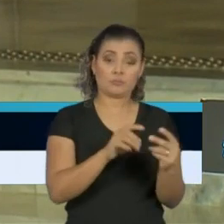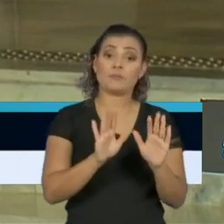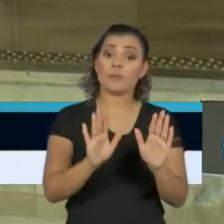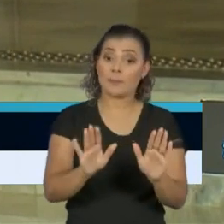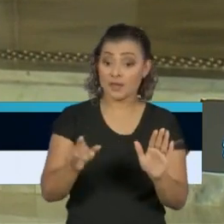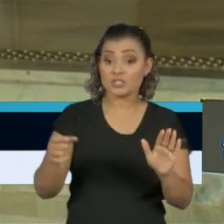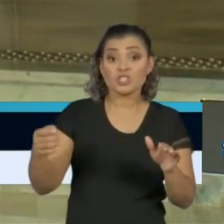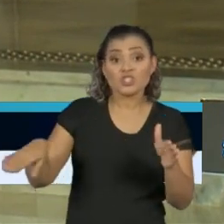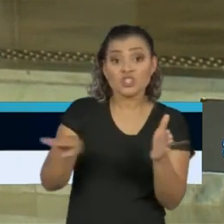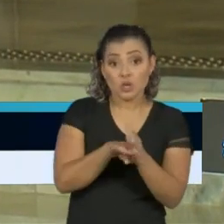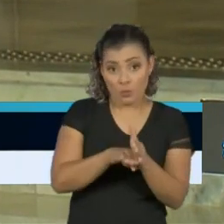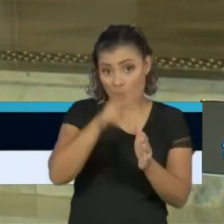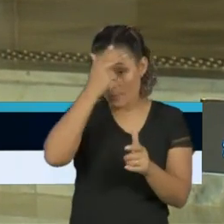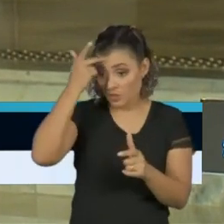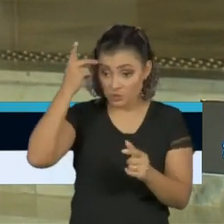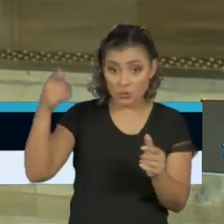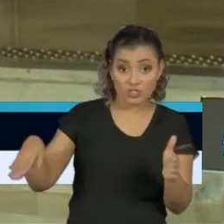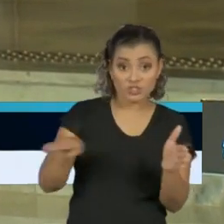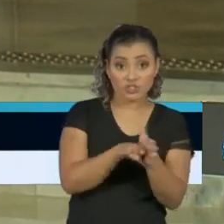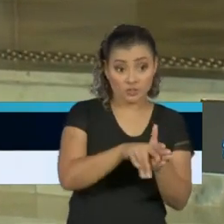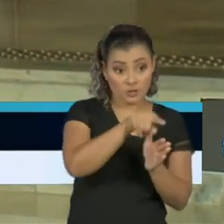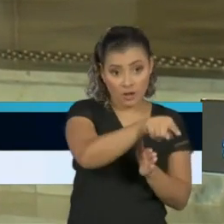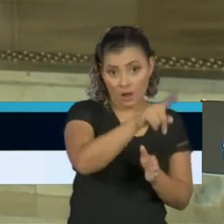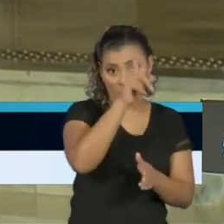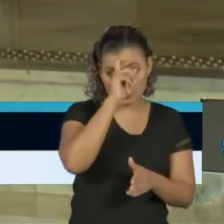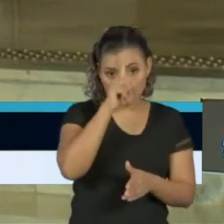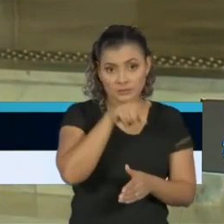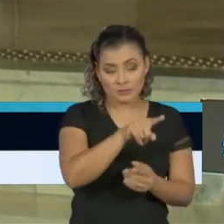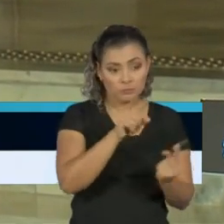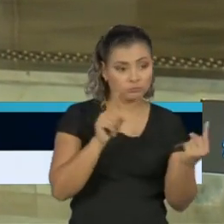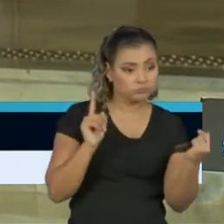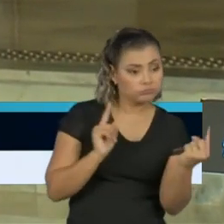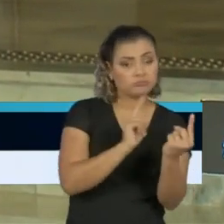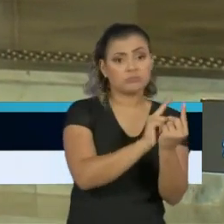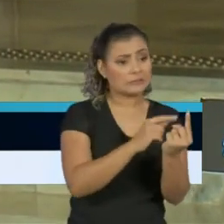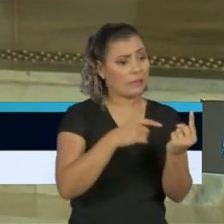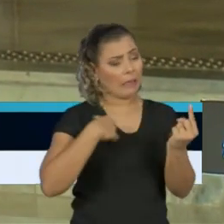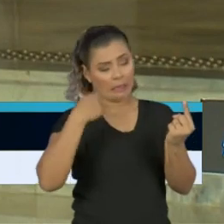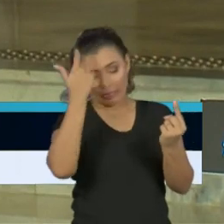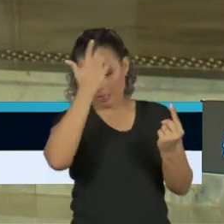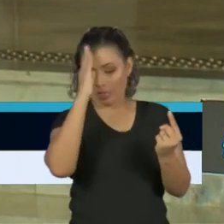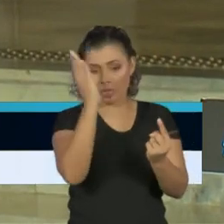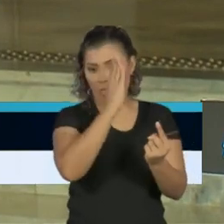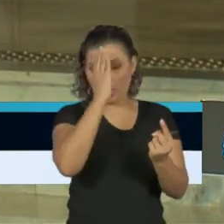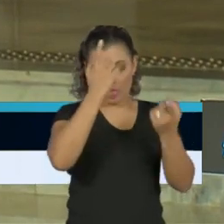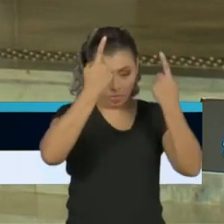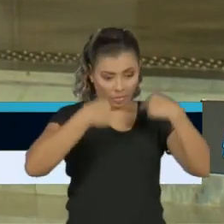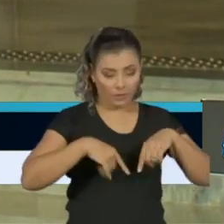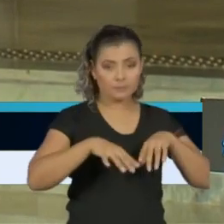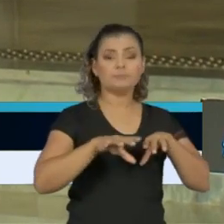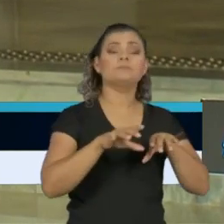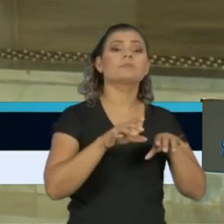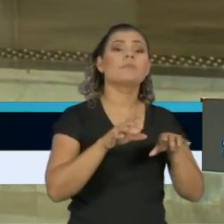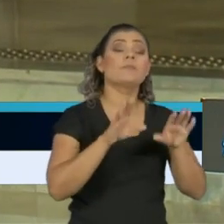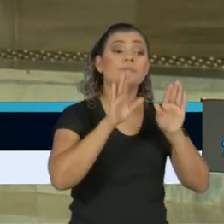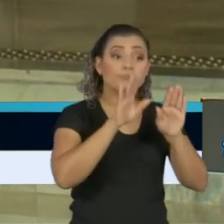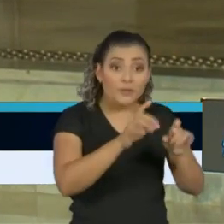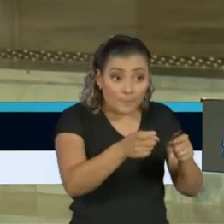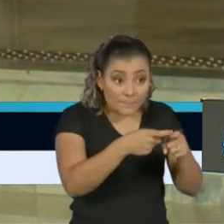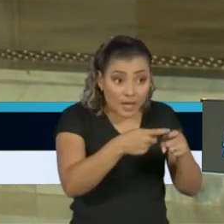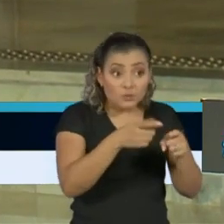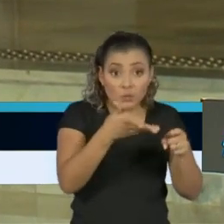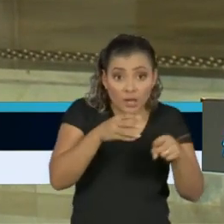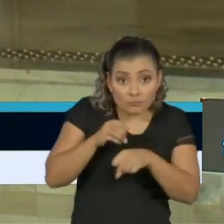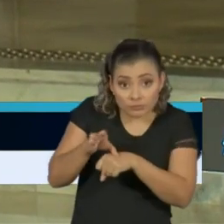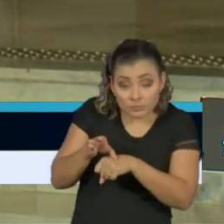O indivíduo internou, o médico assistente decide medicar e o paciente aceita formalmente, ele